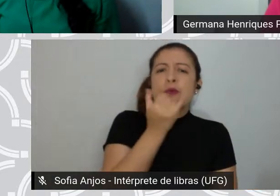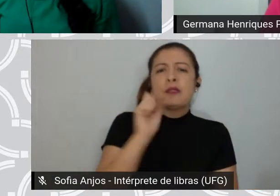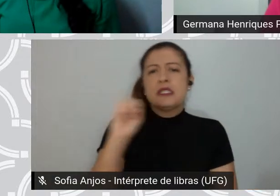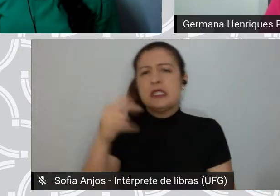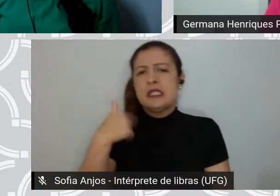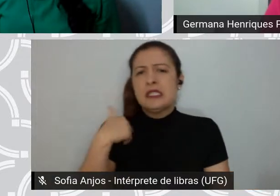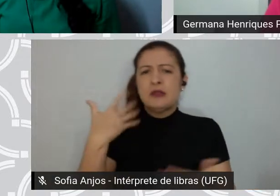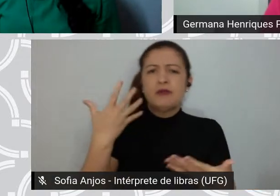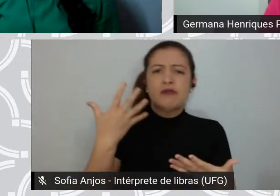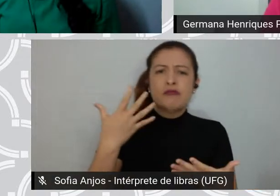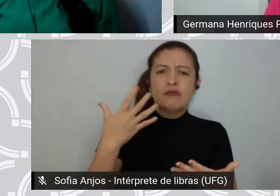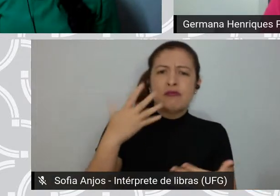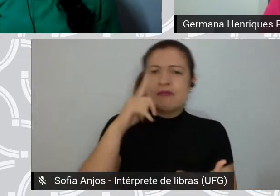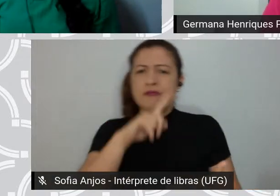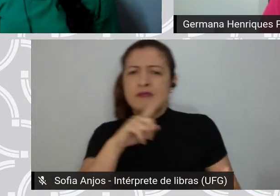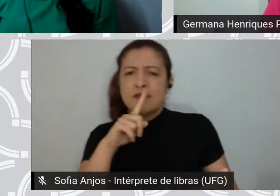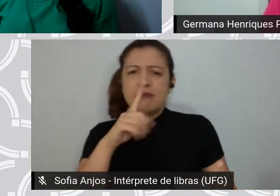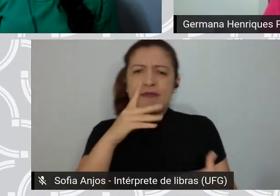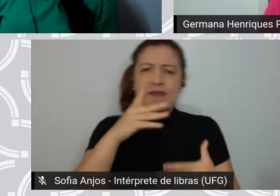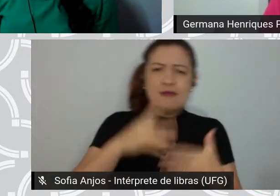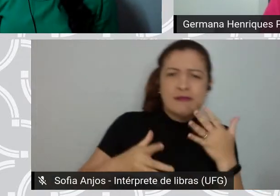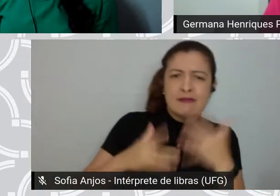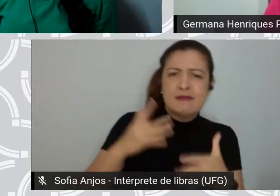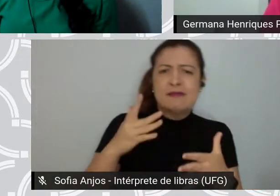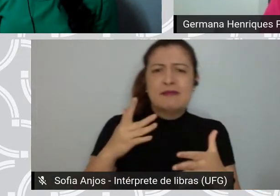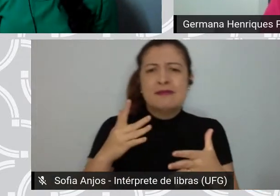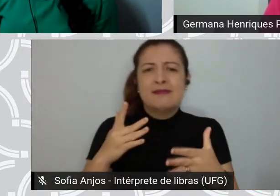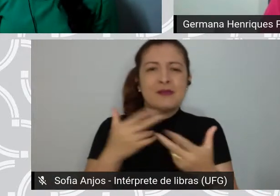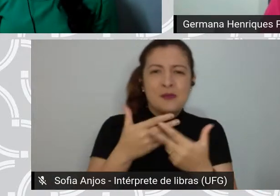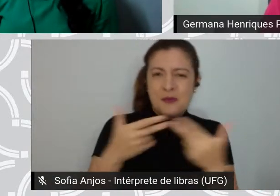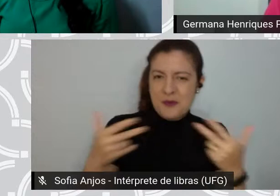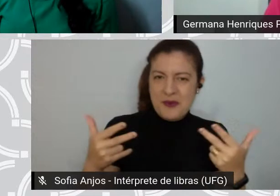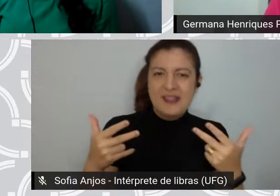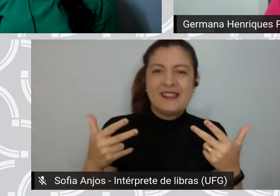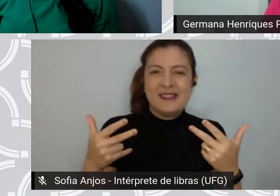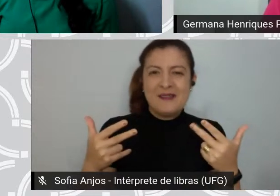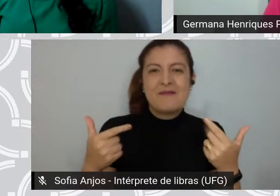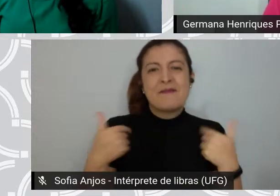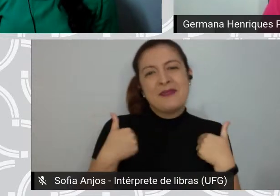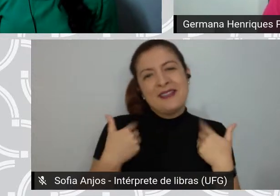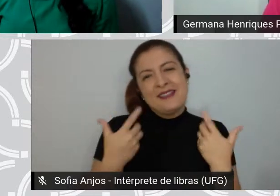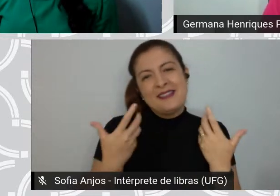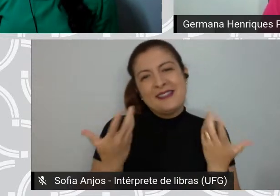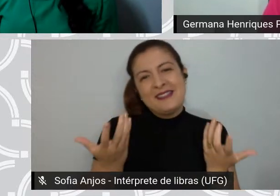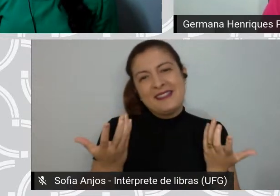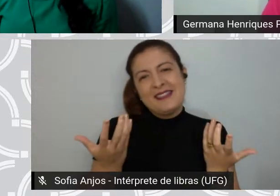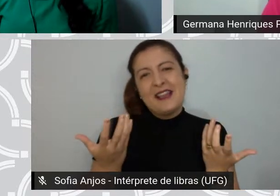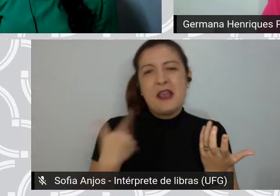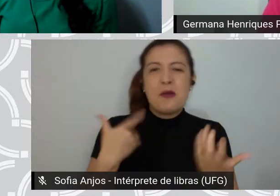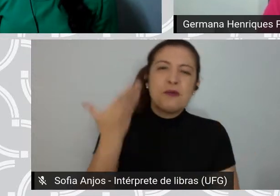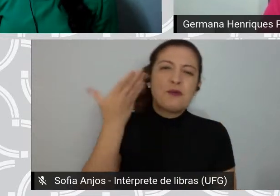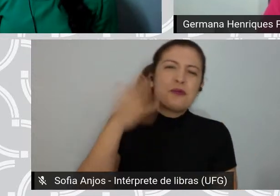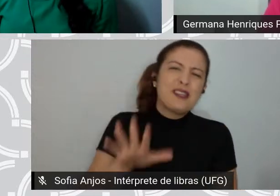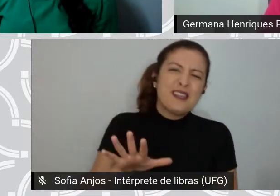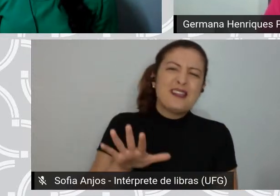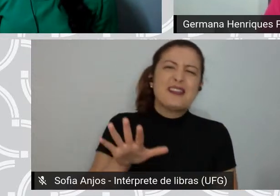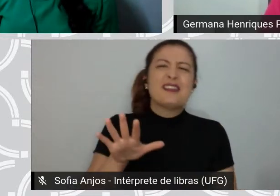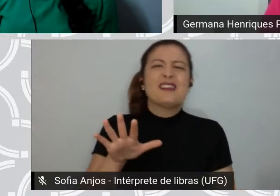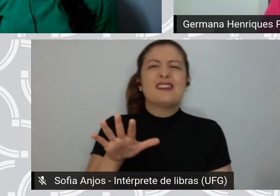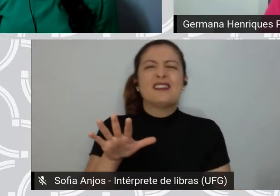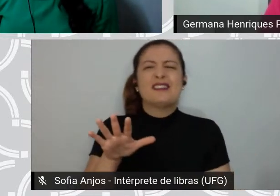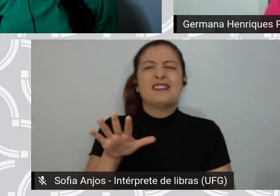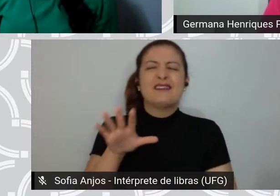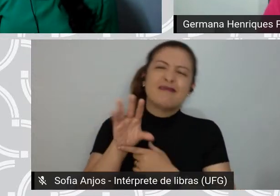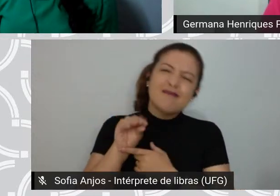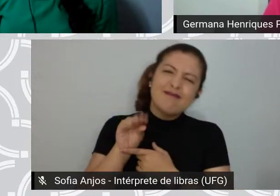eu estava querendo não deixar essa apresentação tão enfadonha e, ao mesmo tempo, tentar facilitar um